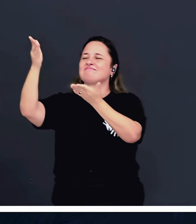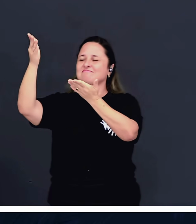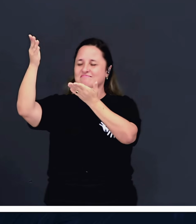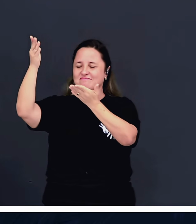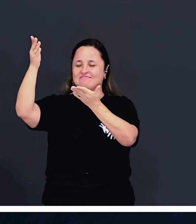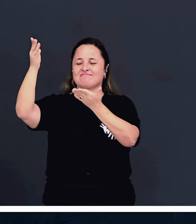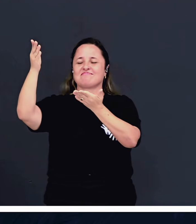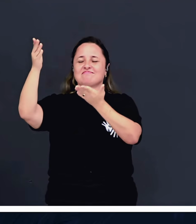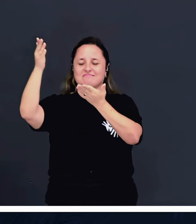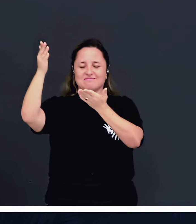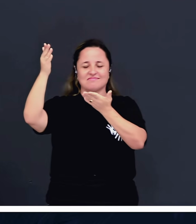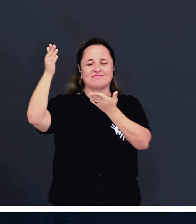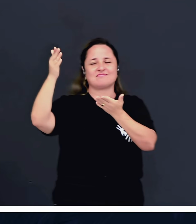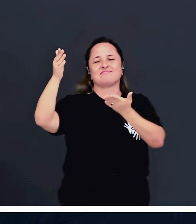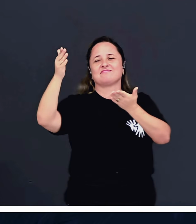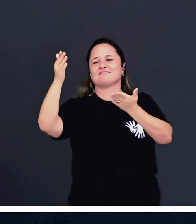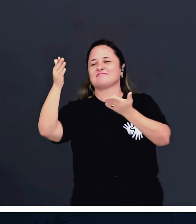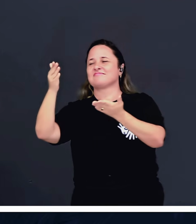Oh, eu sou Teu.